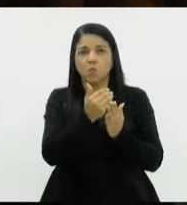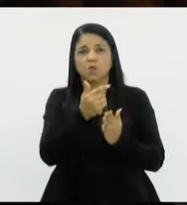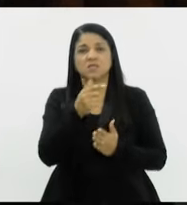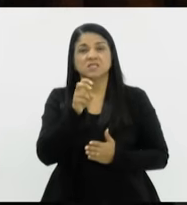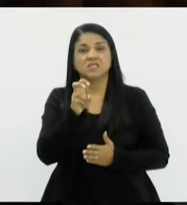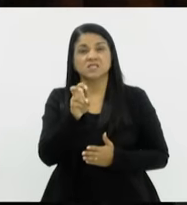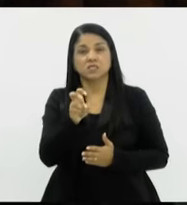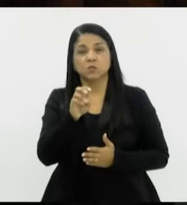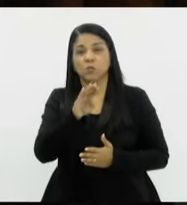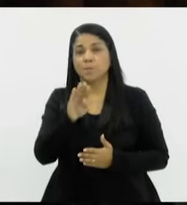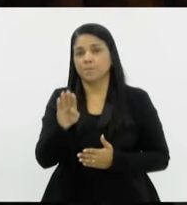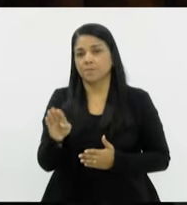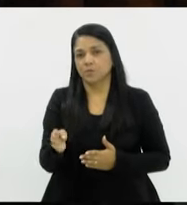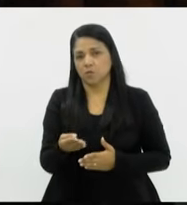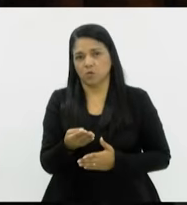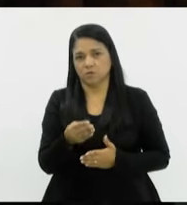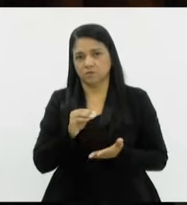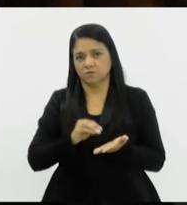5 bilhões de reais.